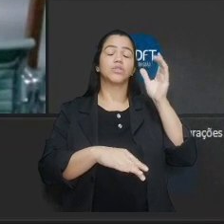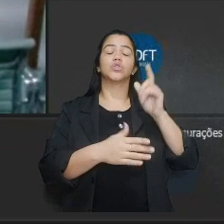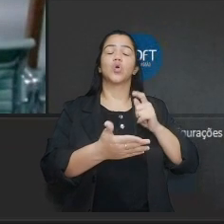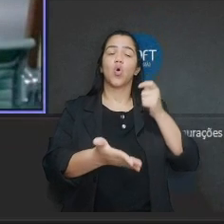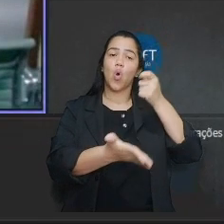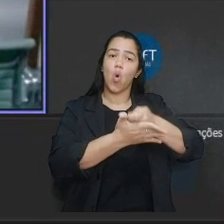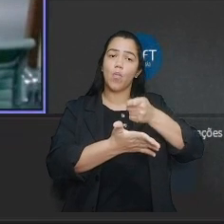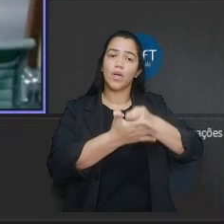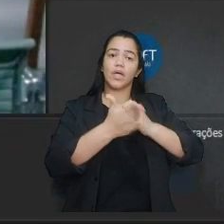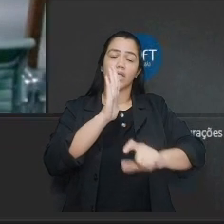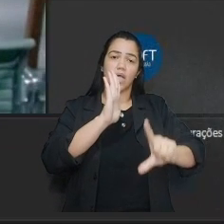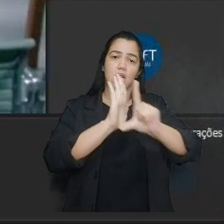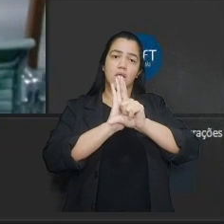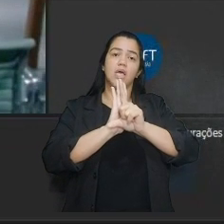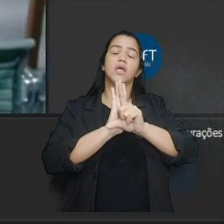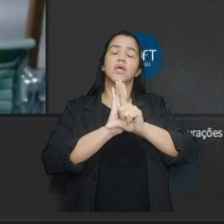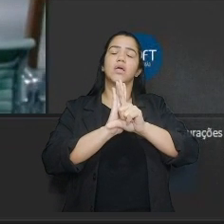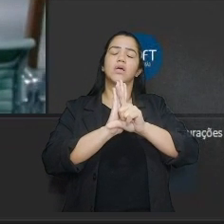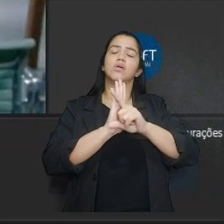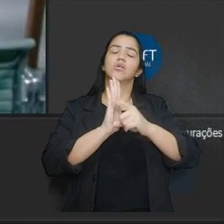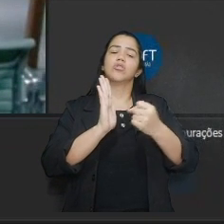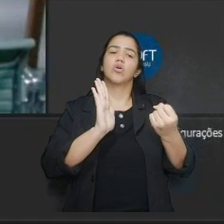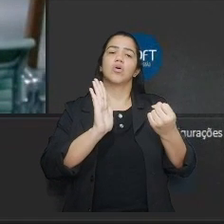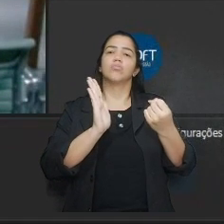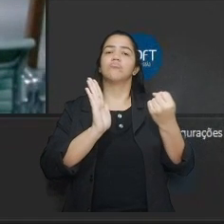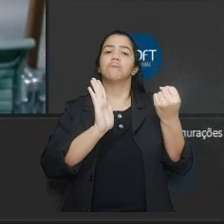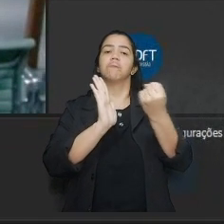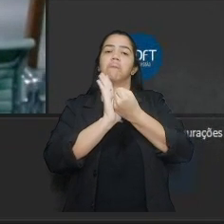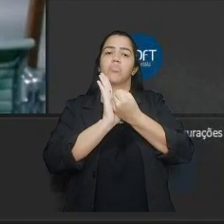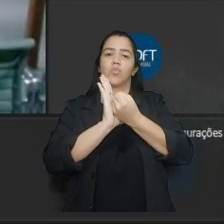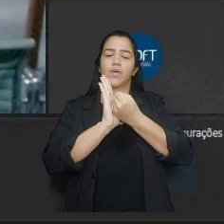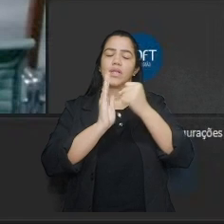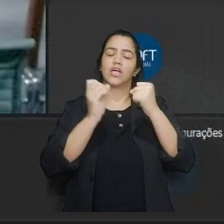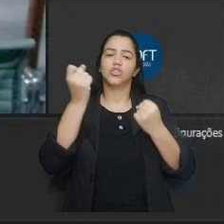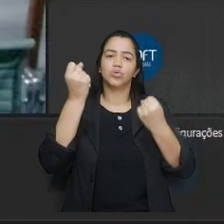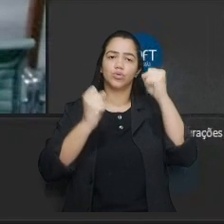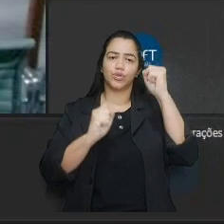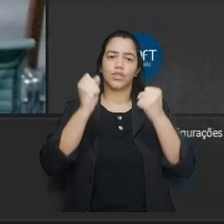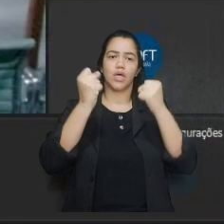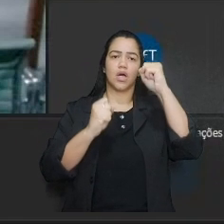agravada, como obriga a lei de propriedade